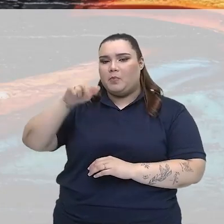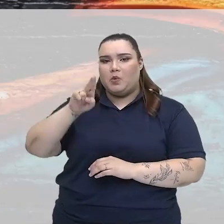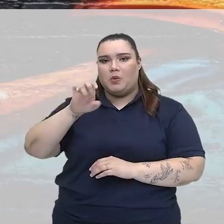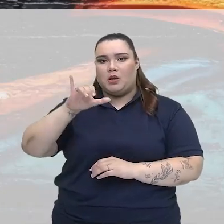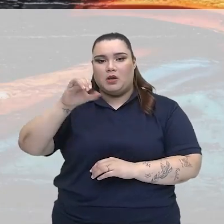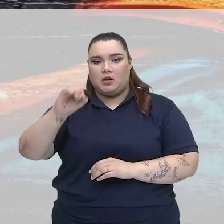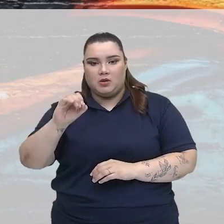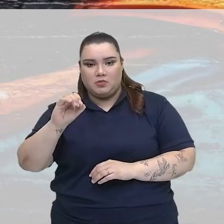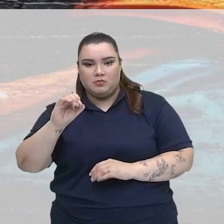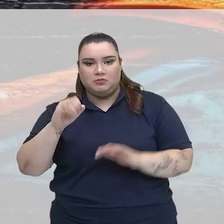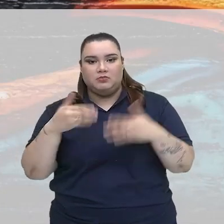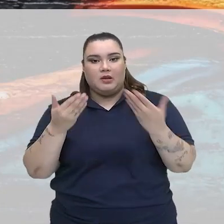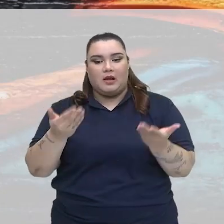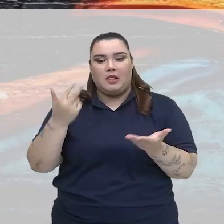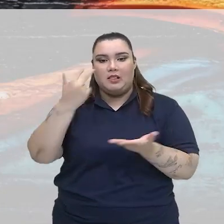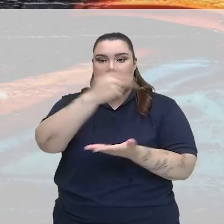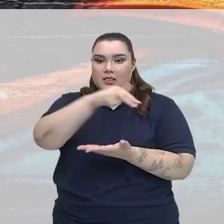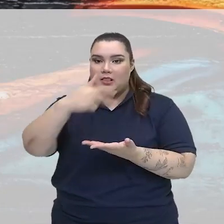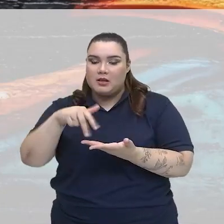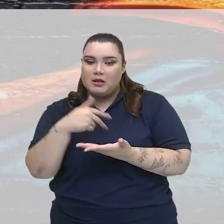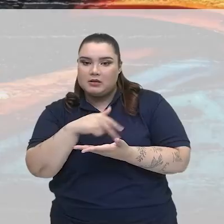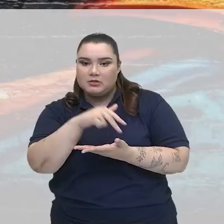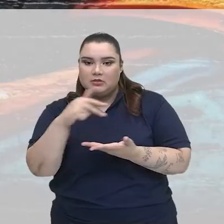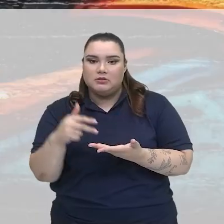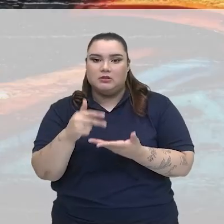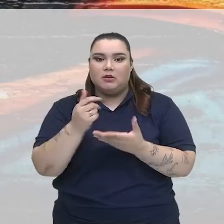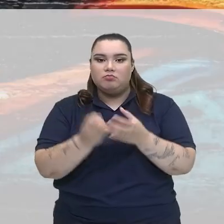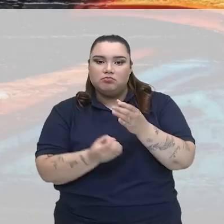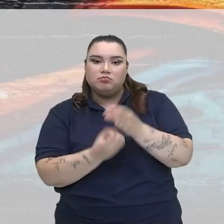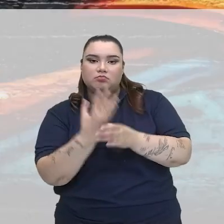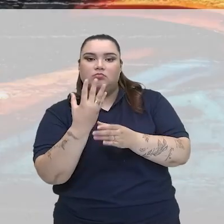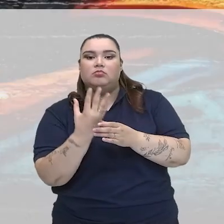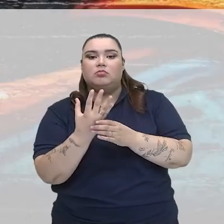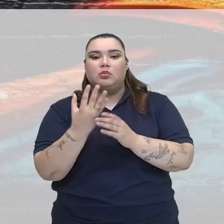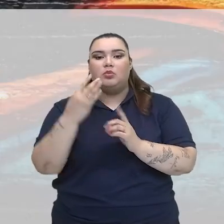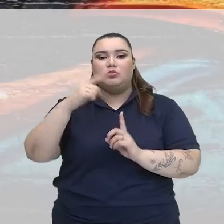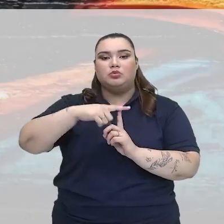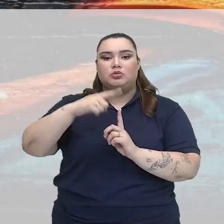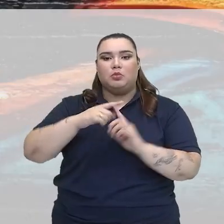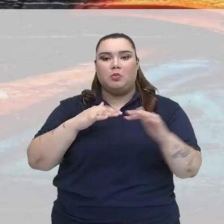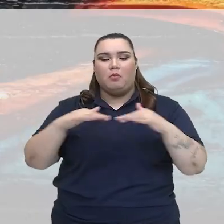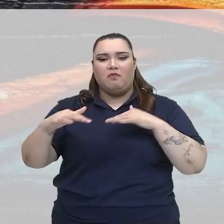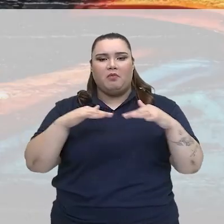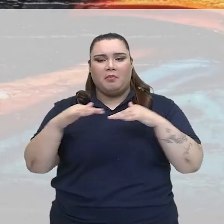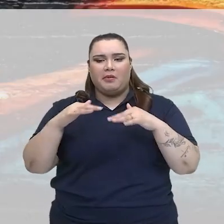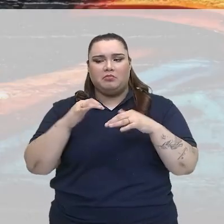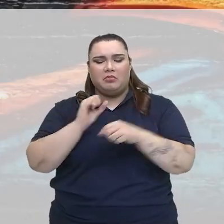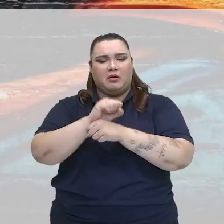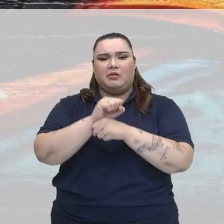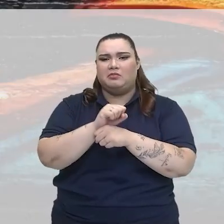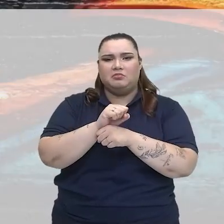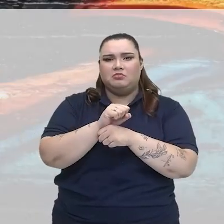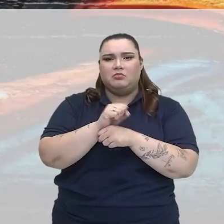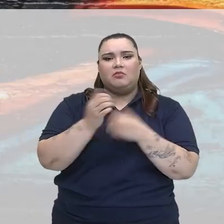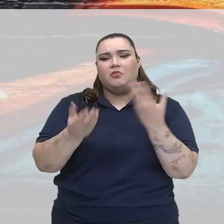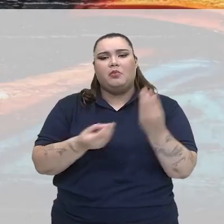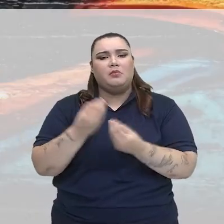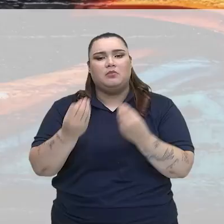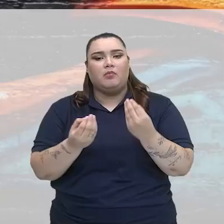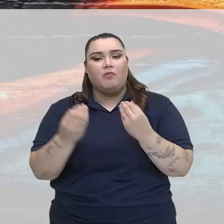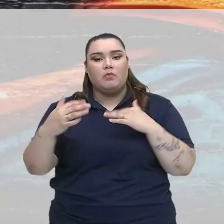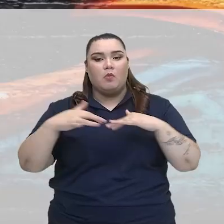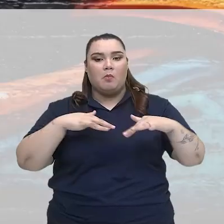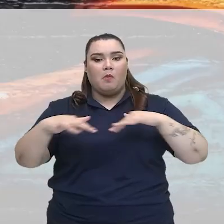e lock, trancar. Então, a dança em si se origina de um movimento trancado,